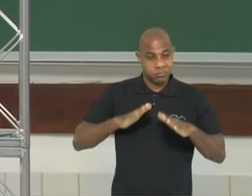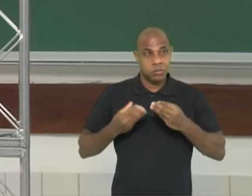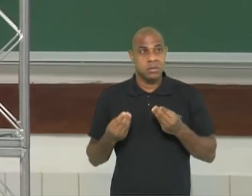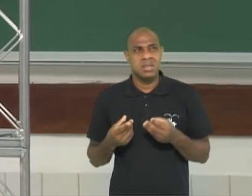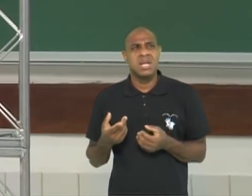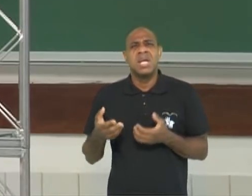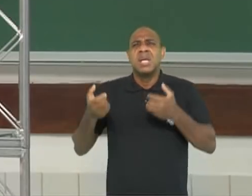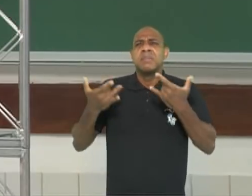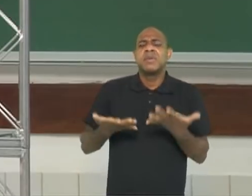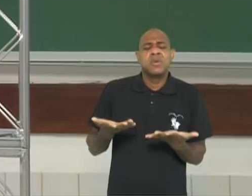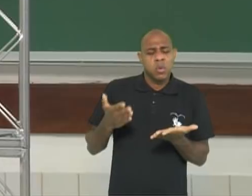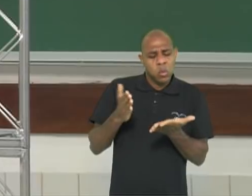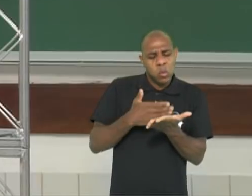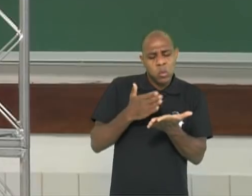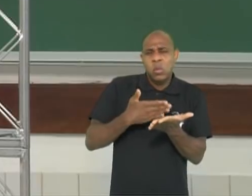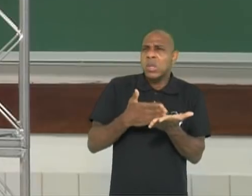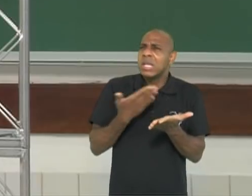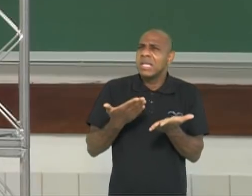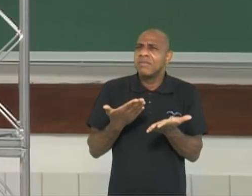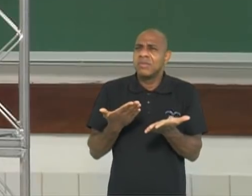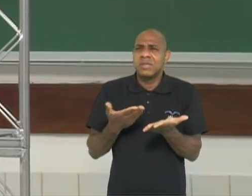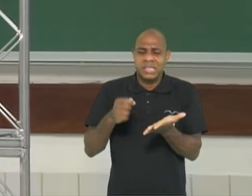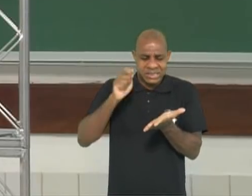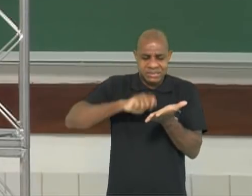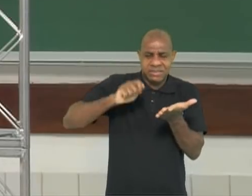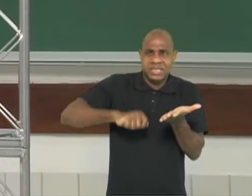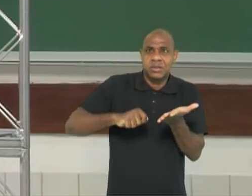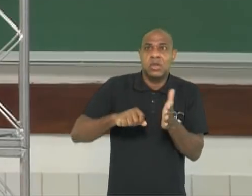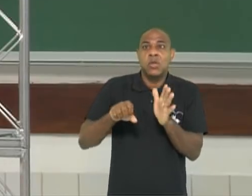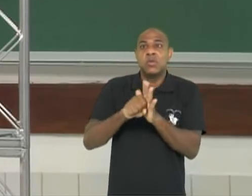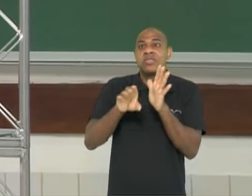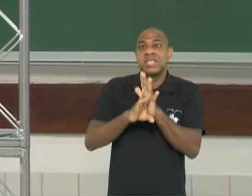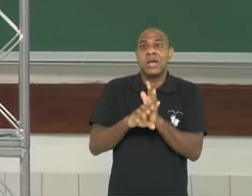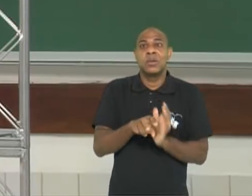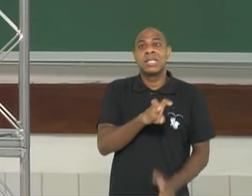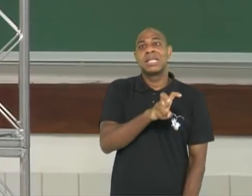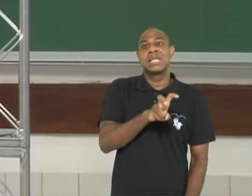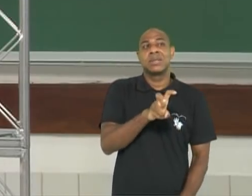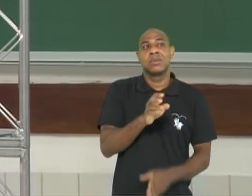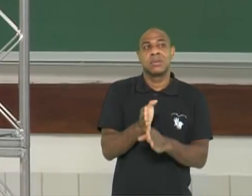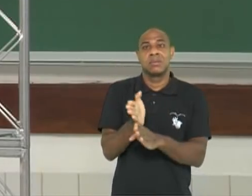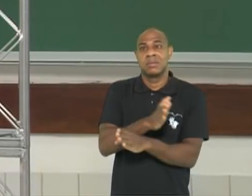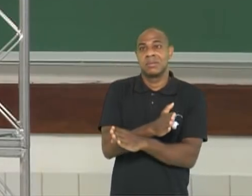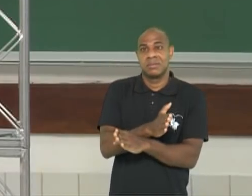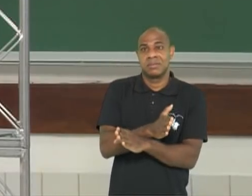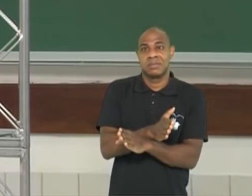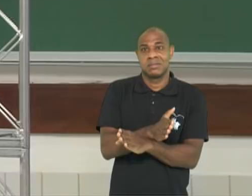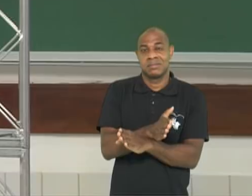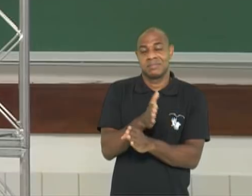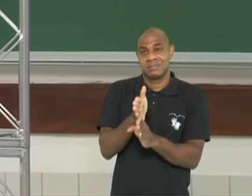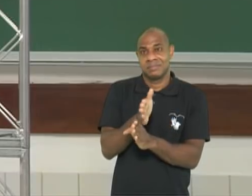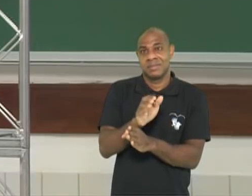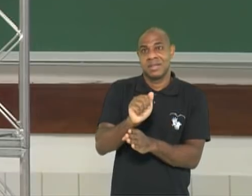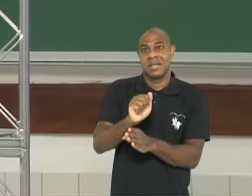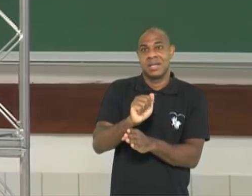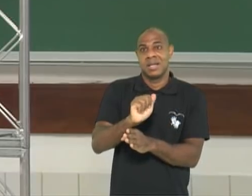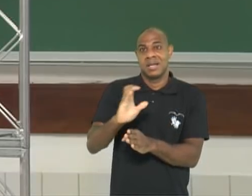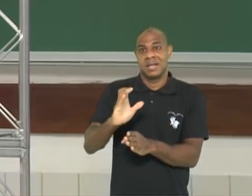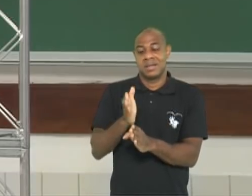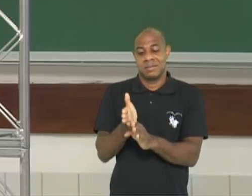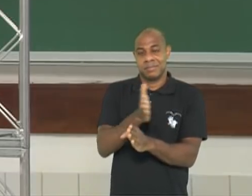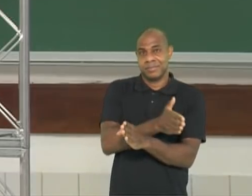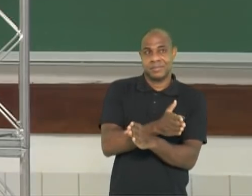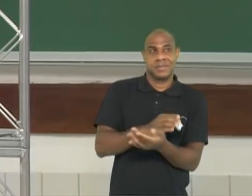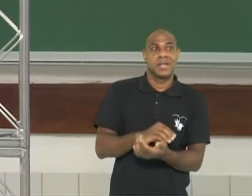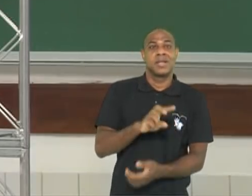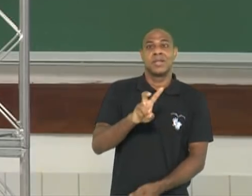chamado A República de Platão, escrito no século V a.C. Como que esse livro foi parar na minha casa, produzido há 2.500 anos